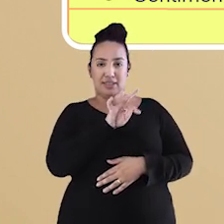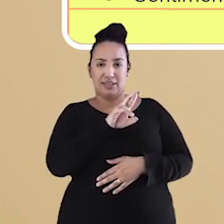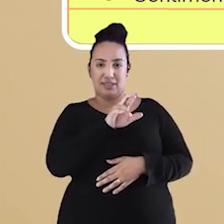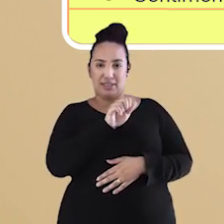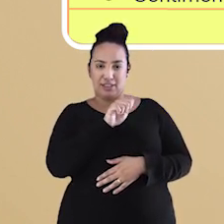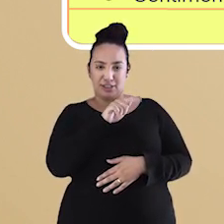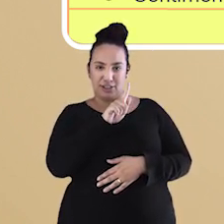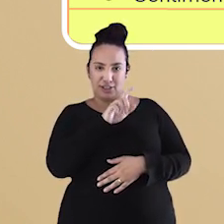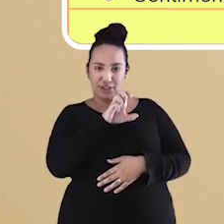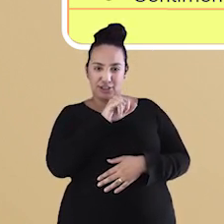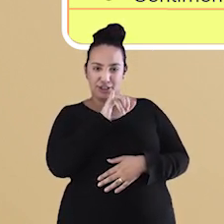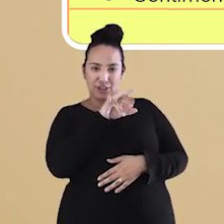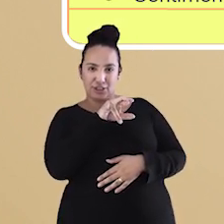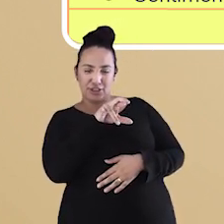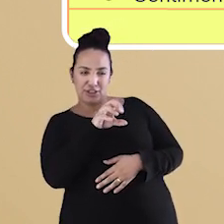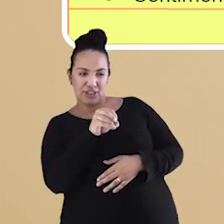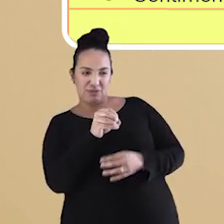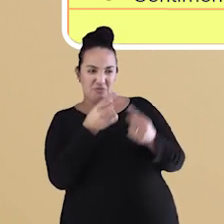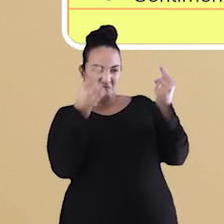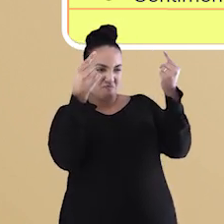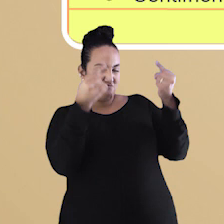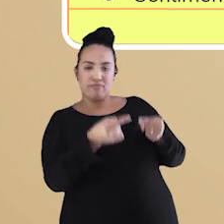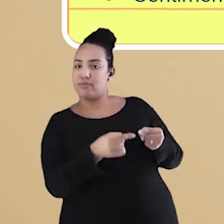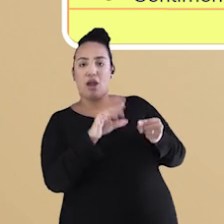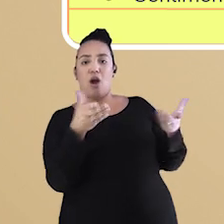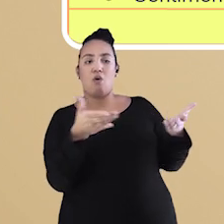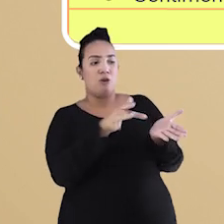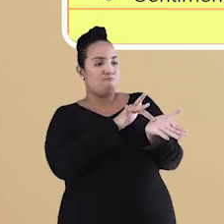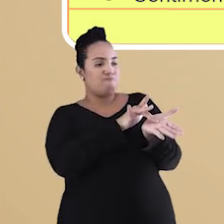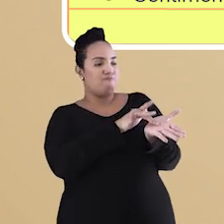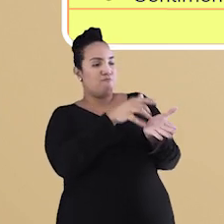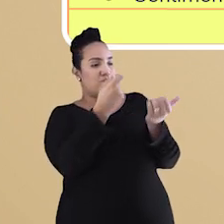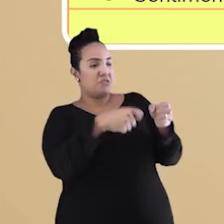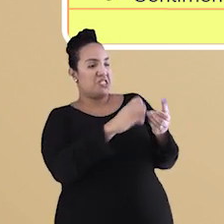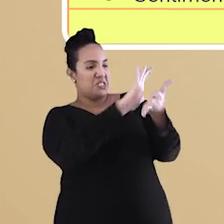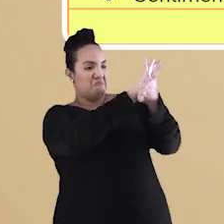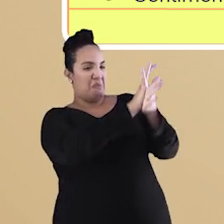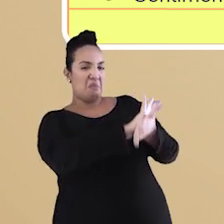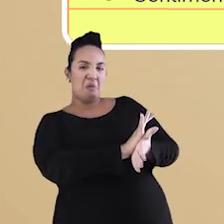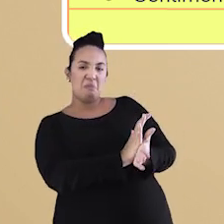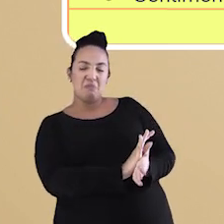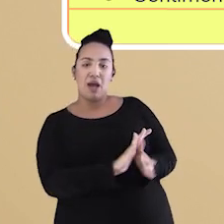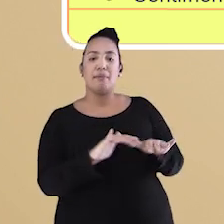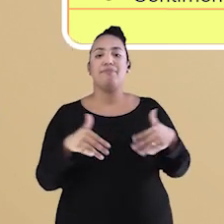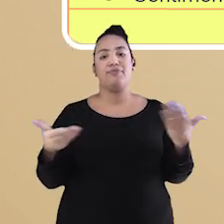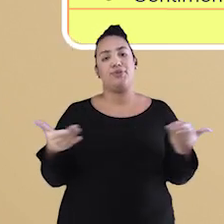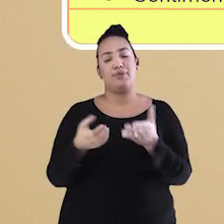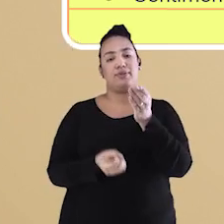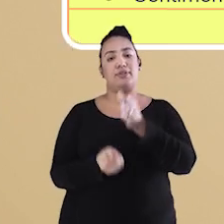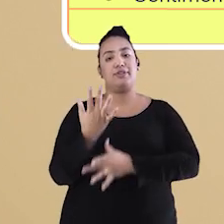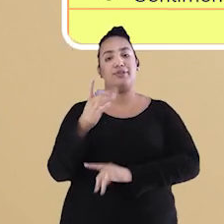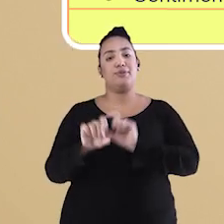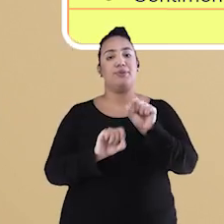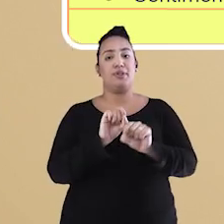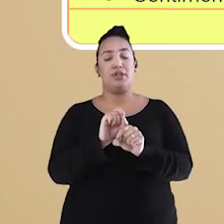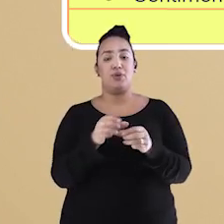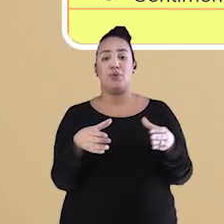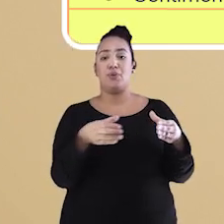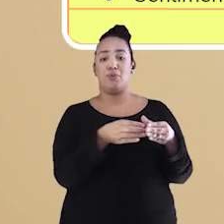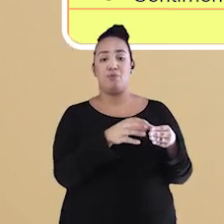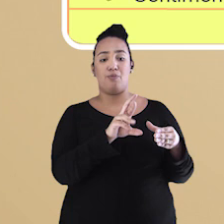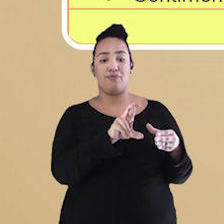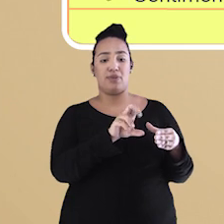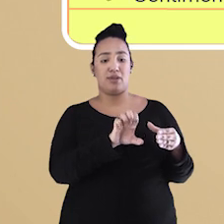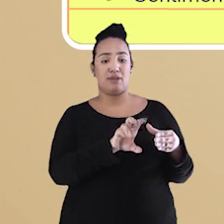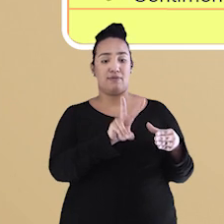como apenas um rival, passa a ser visto como um inimigo a ser destruído, abrindo espaço para o surgimento do